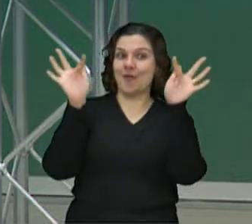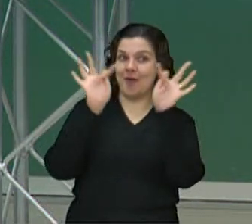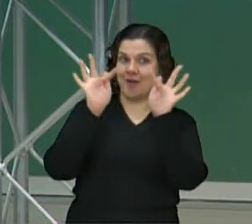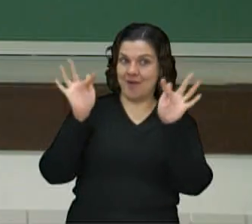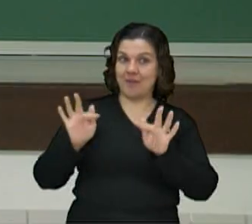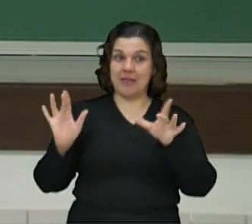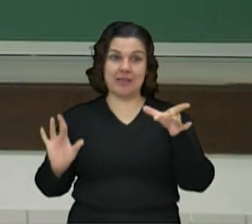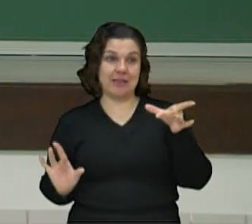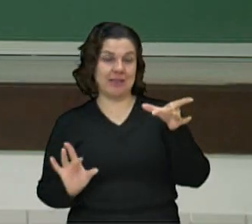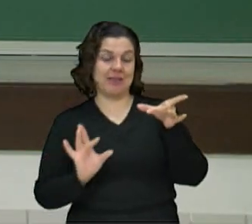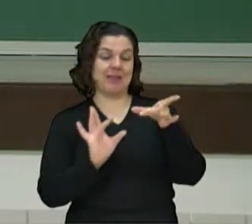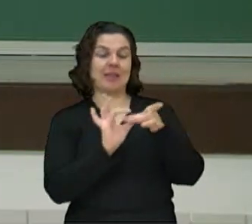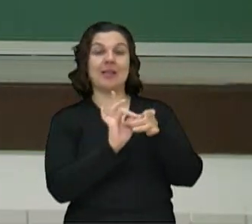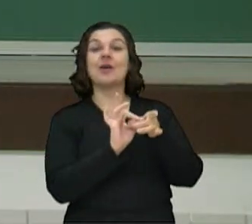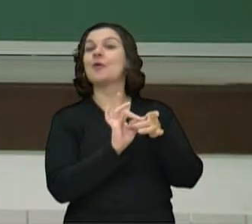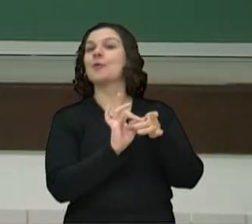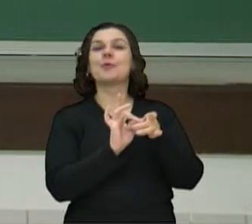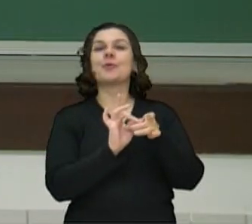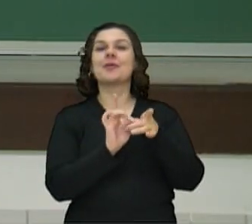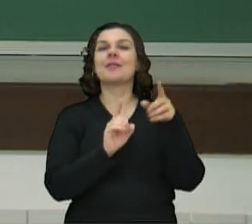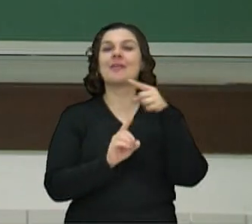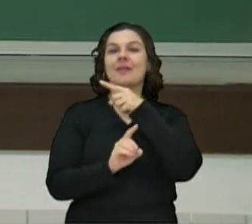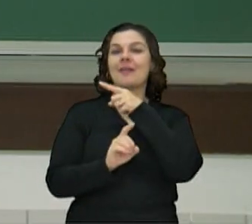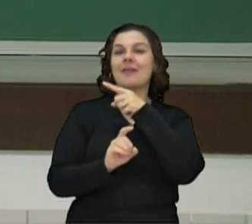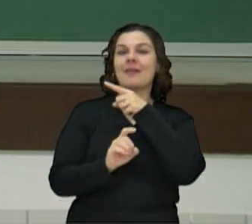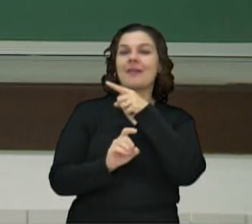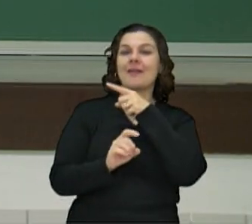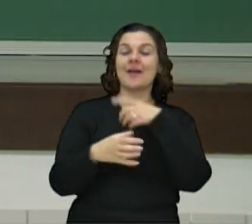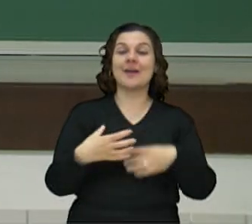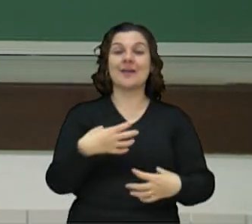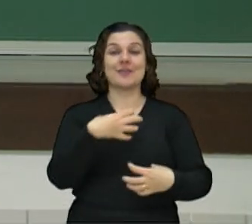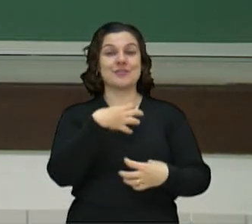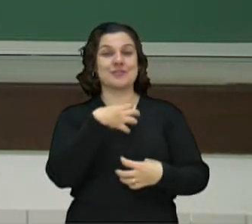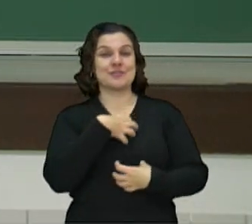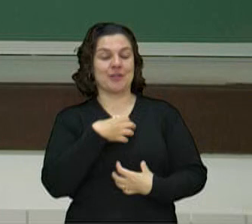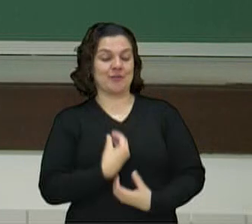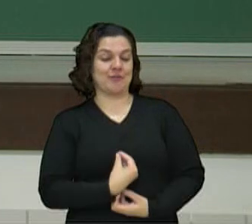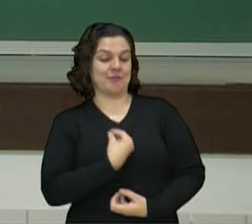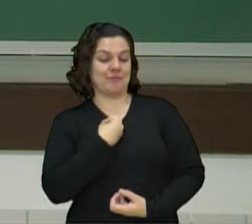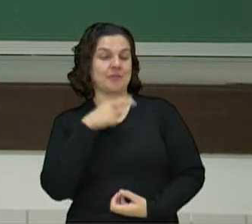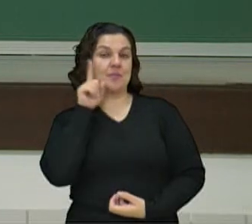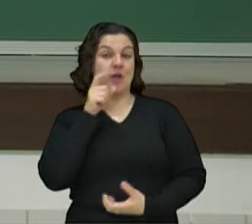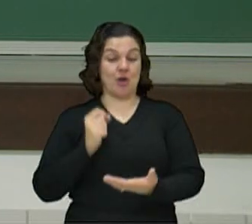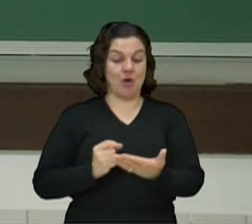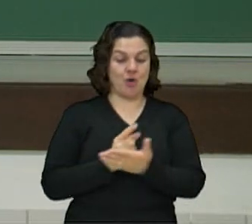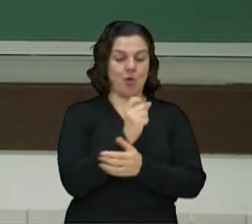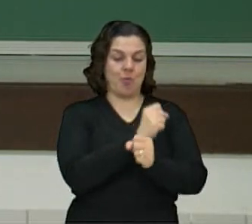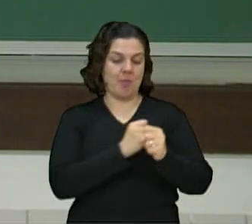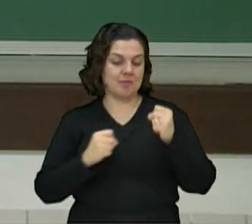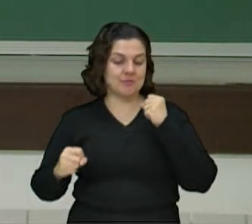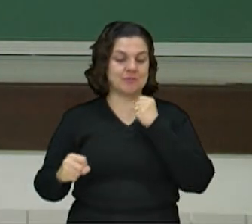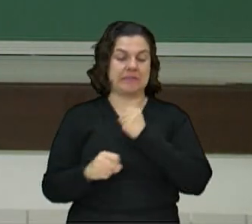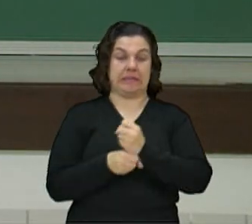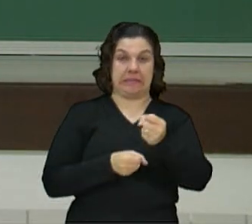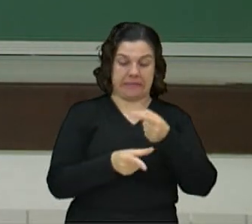felicidade estava ligada ao American Way of Life. Compre produtos, sociedade de